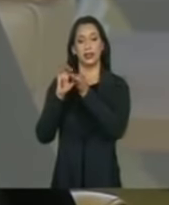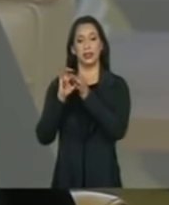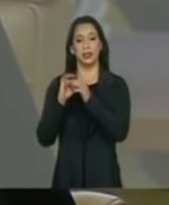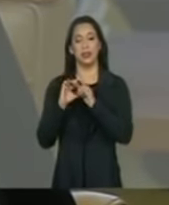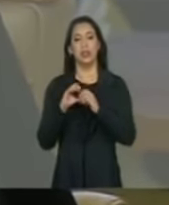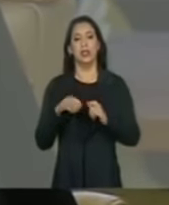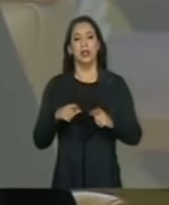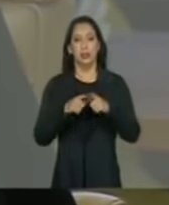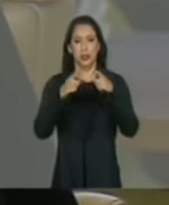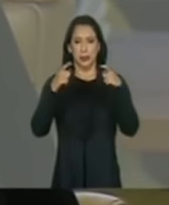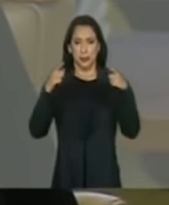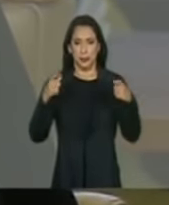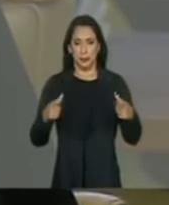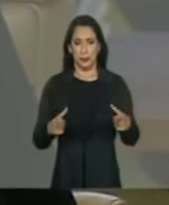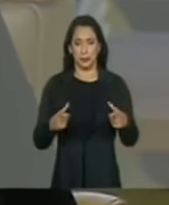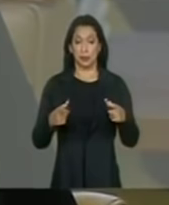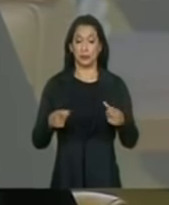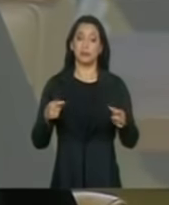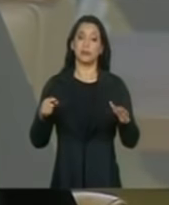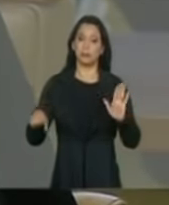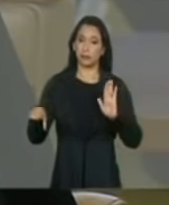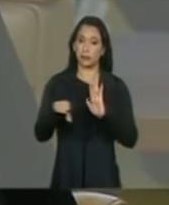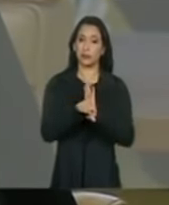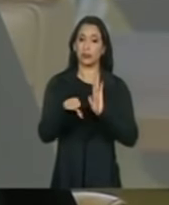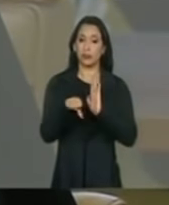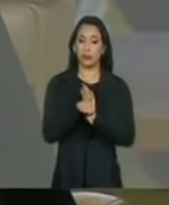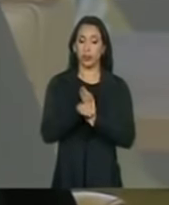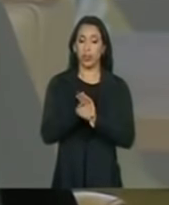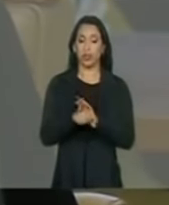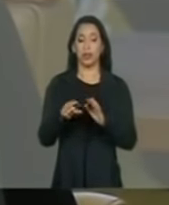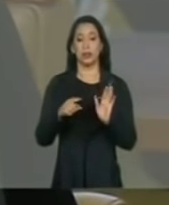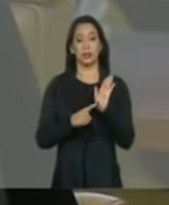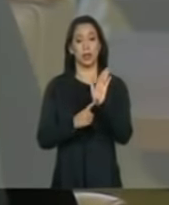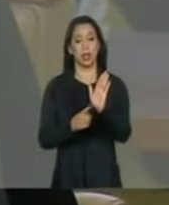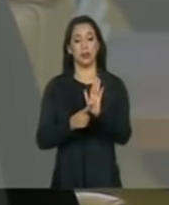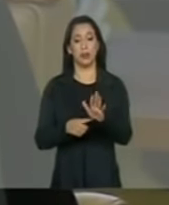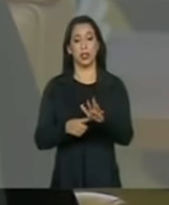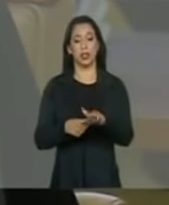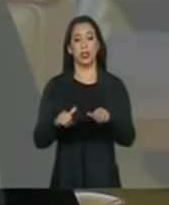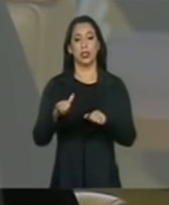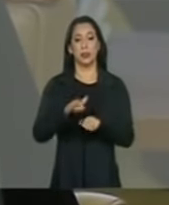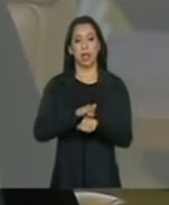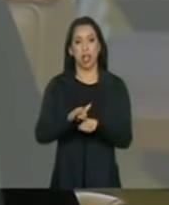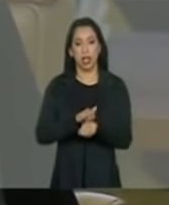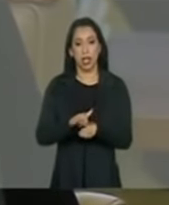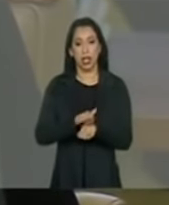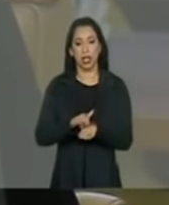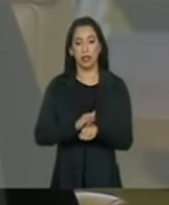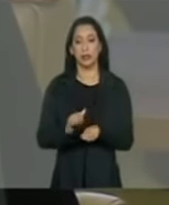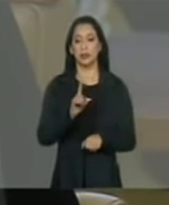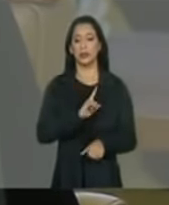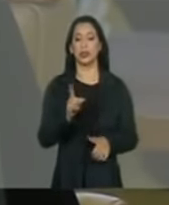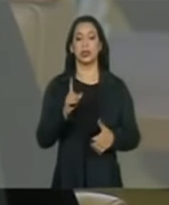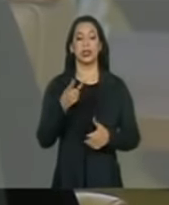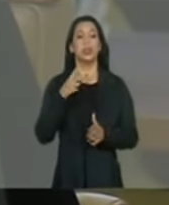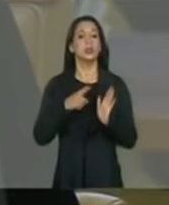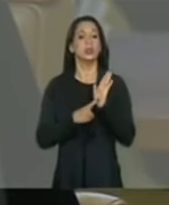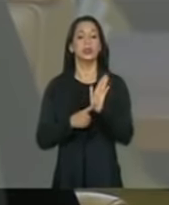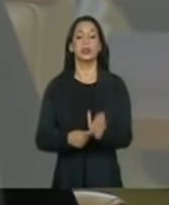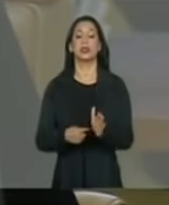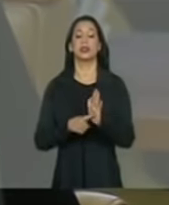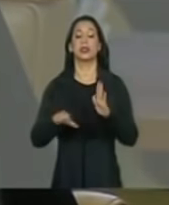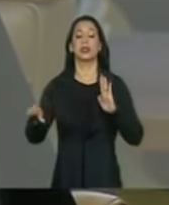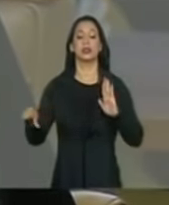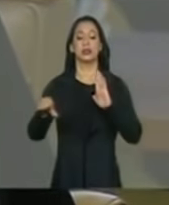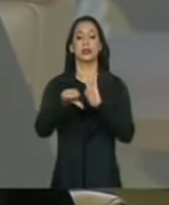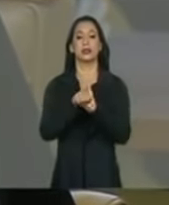delinquência e revelada pela operação lava-jato não se está não se está a incriminar